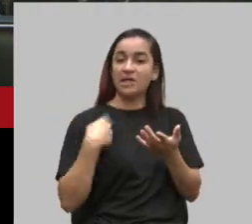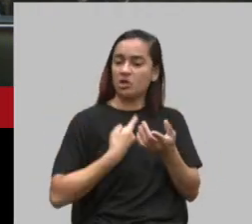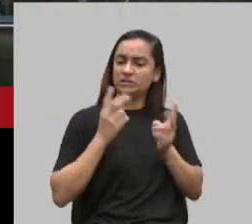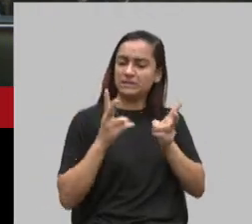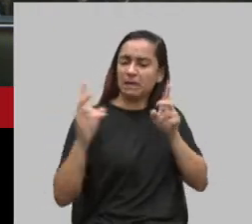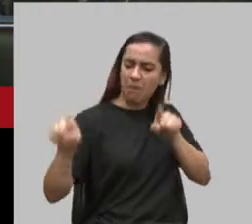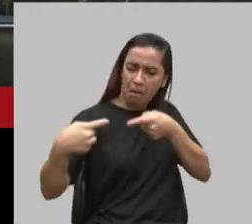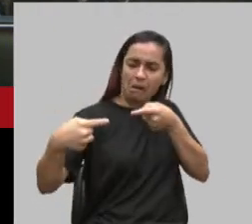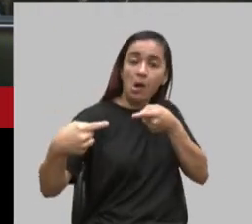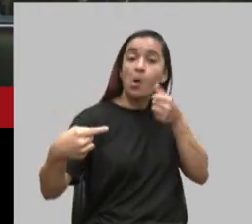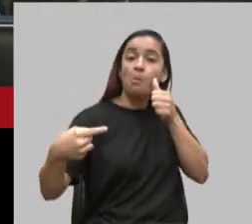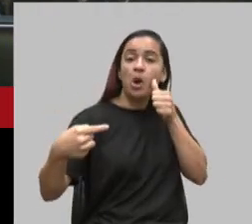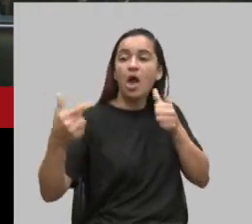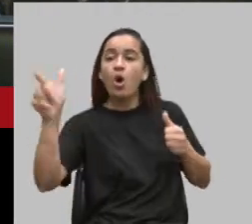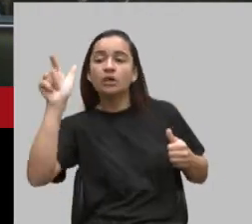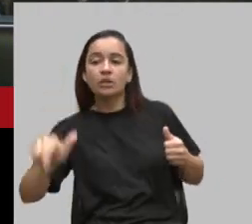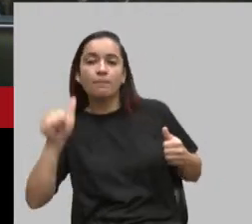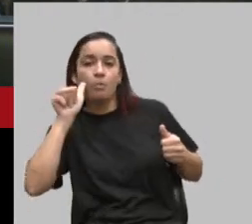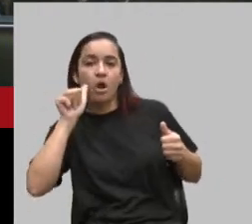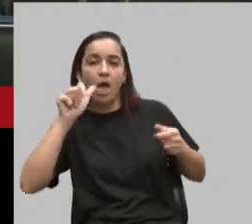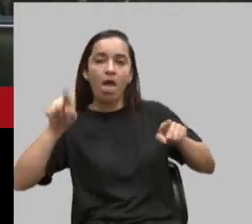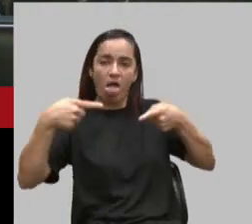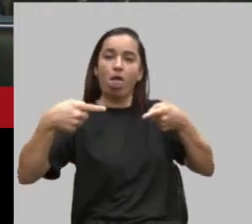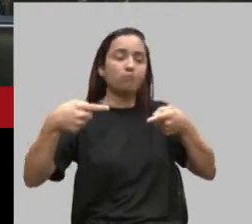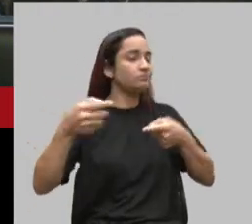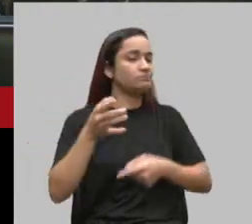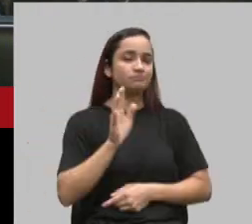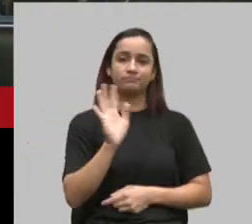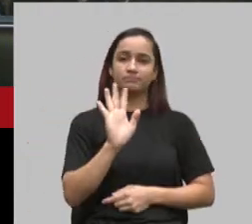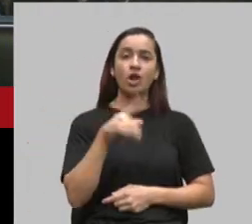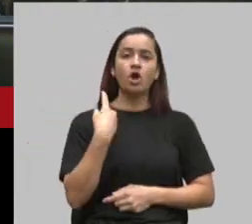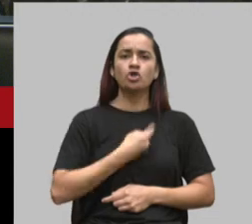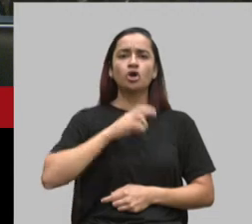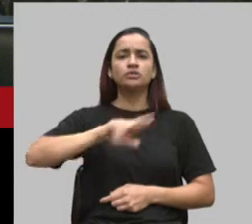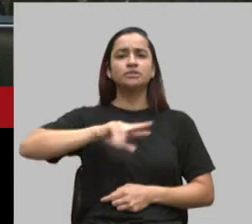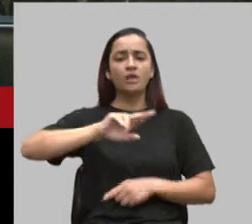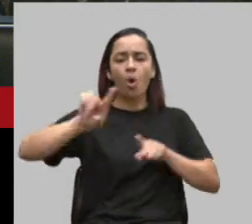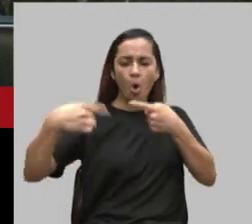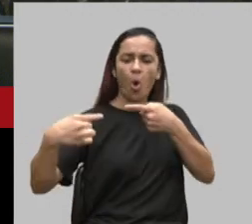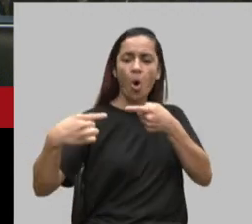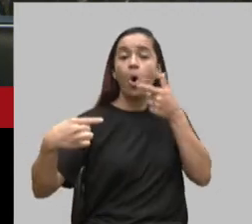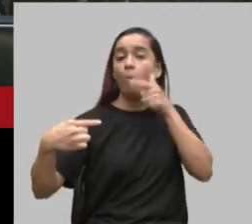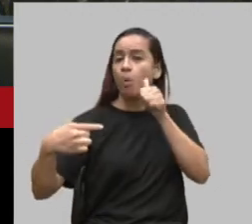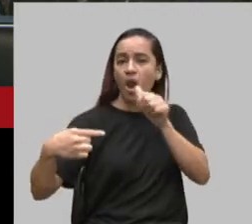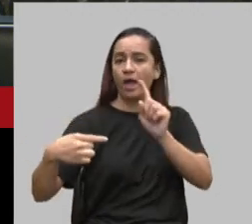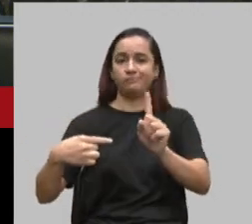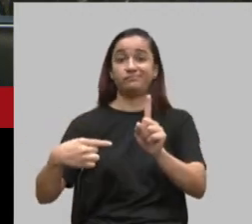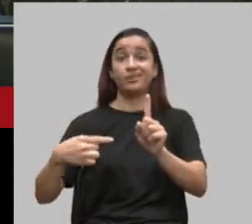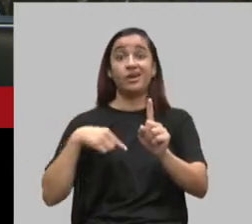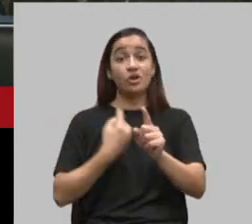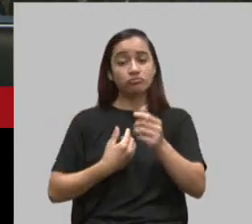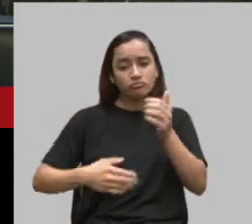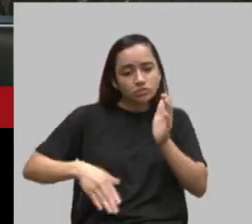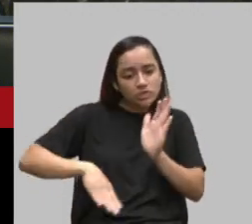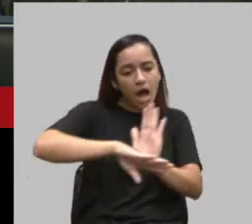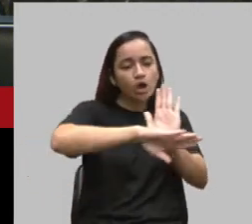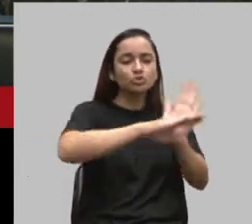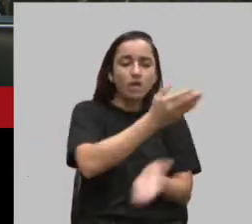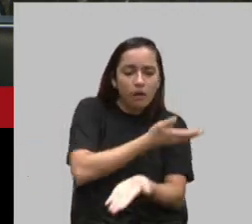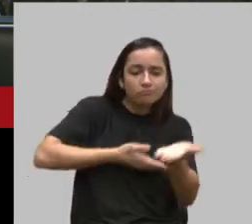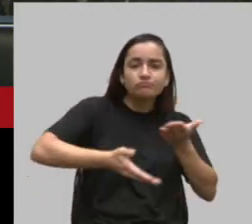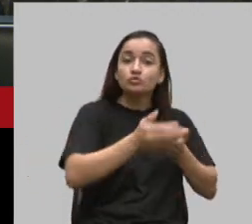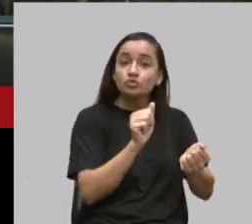outra mulher no espaço da política nós nós não competimos com outras mulheres vamos ajudar para que mais mulheres